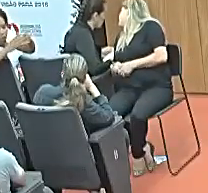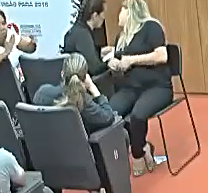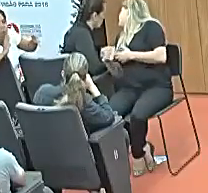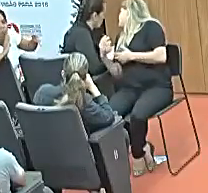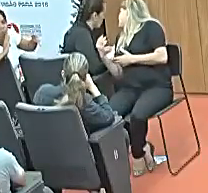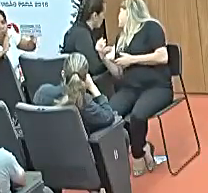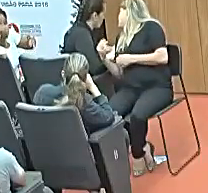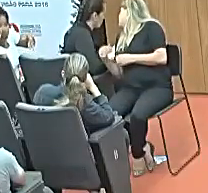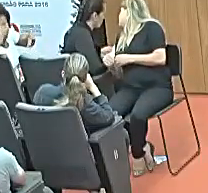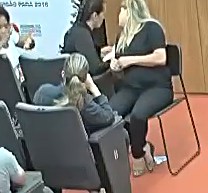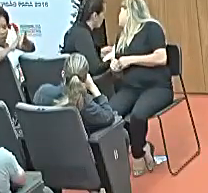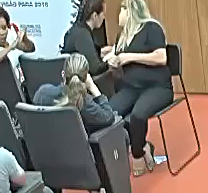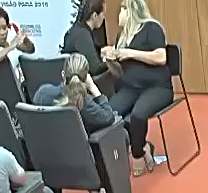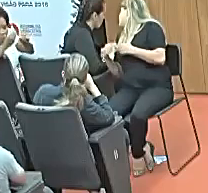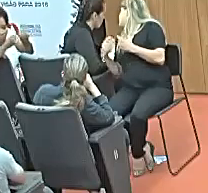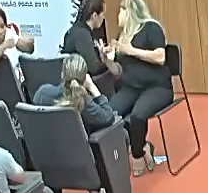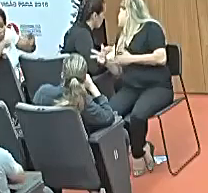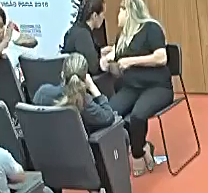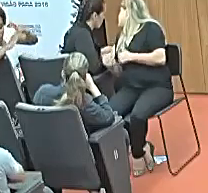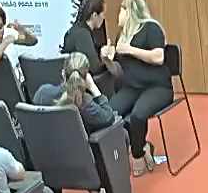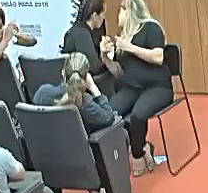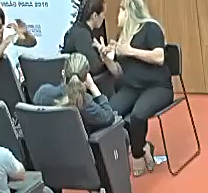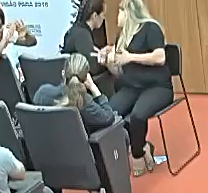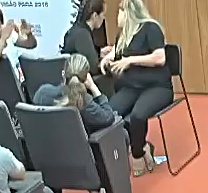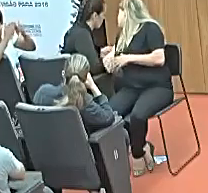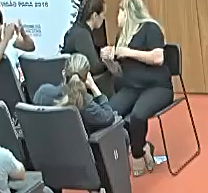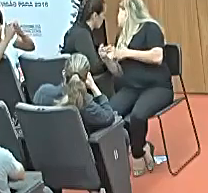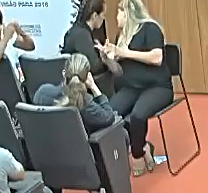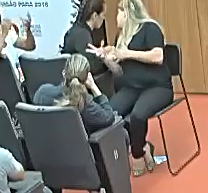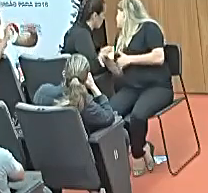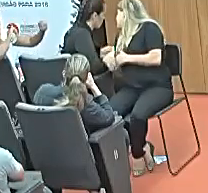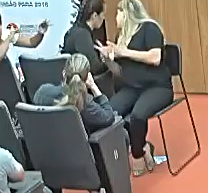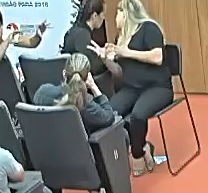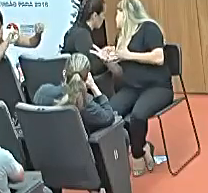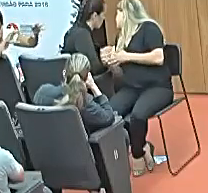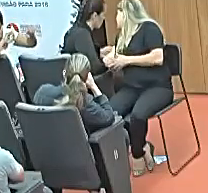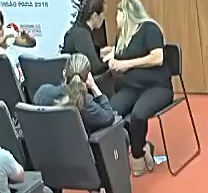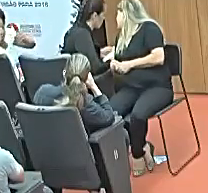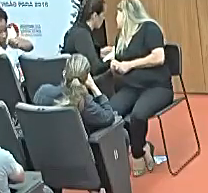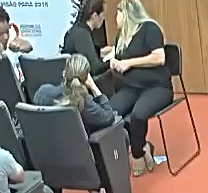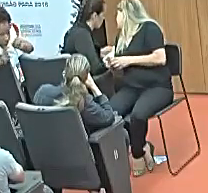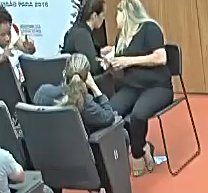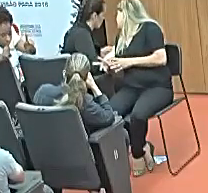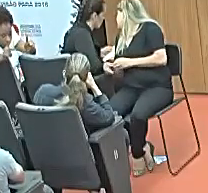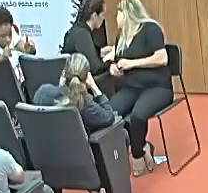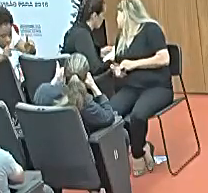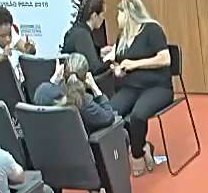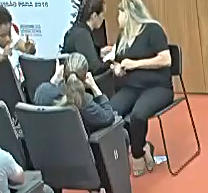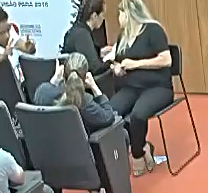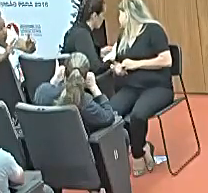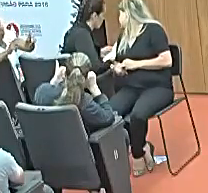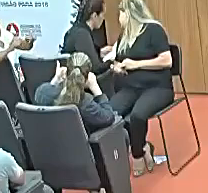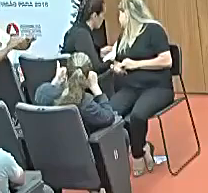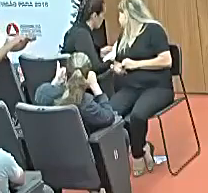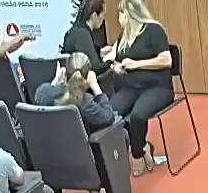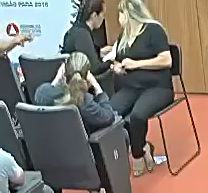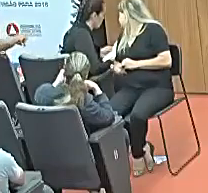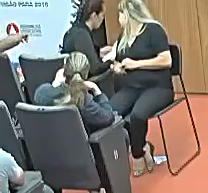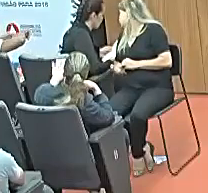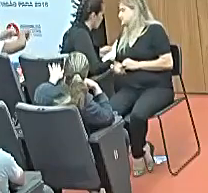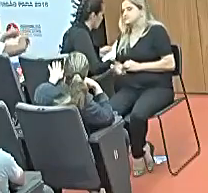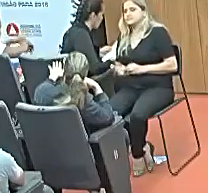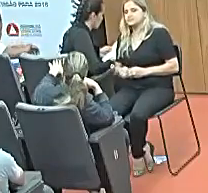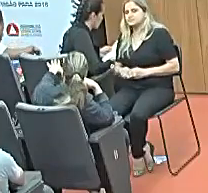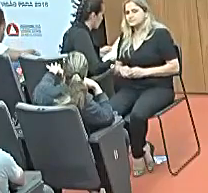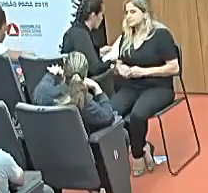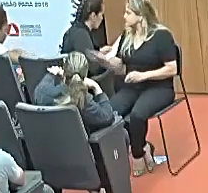o dia 31 de outubro de 2018 o grupo de trabalho composto por 30 pessoas e identificou quatro áreas de interesse que colocou que